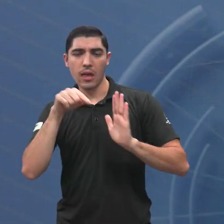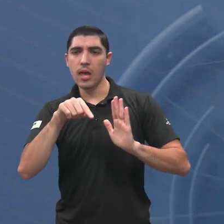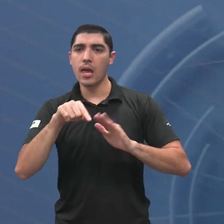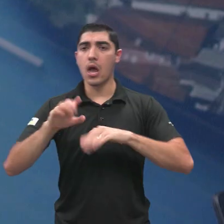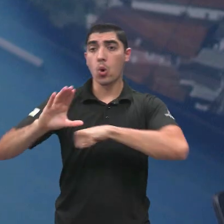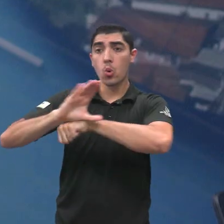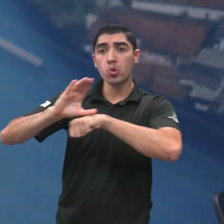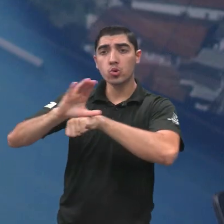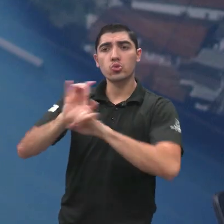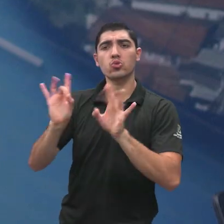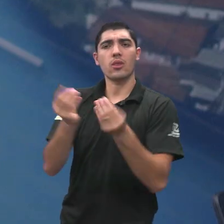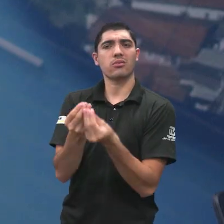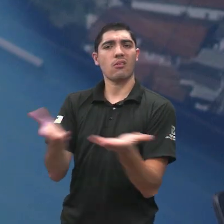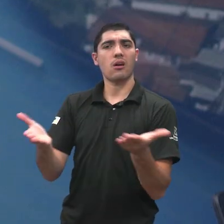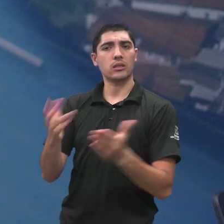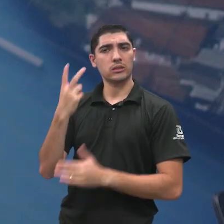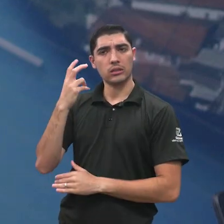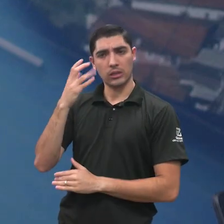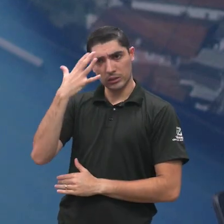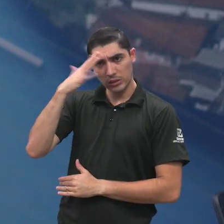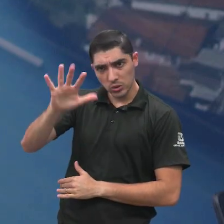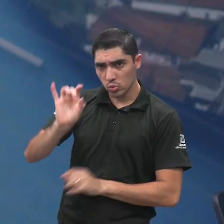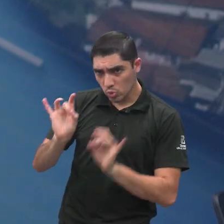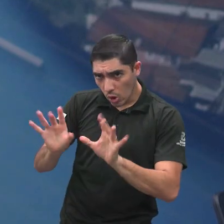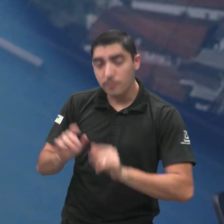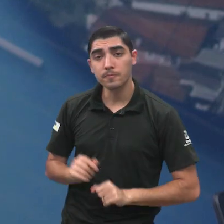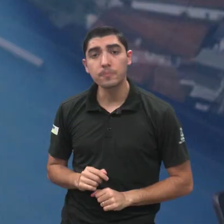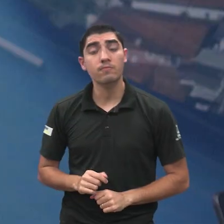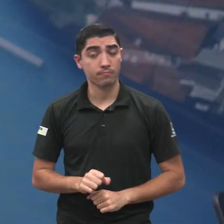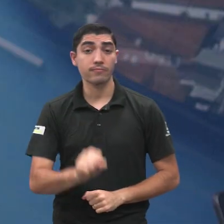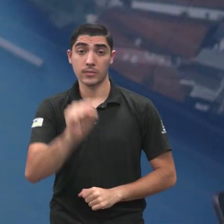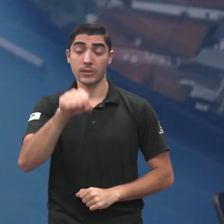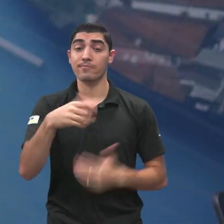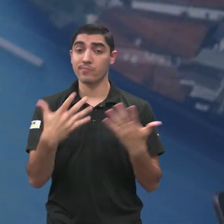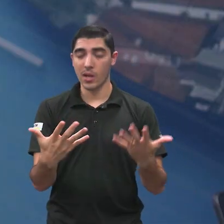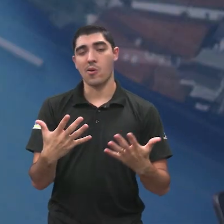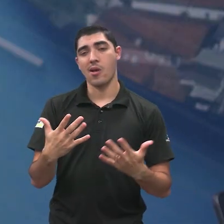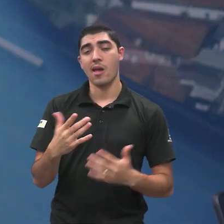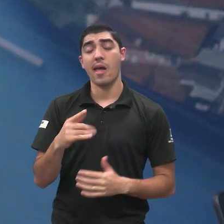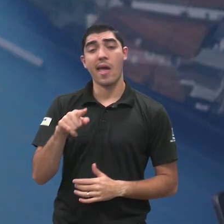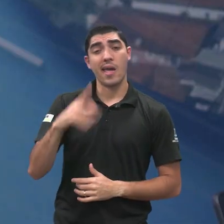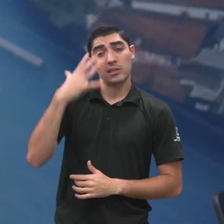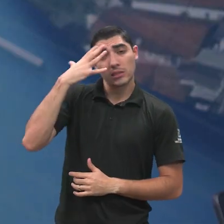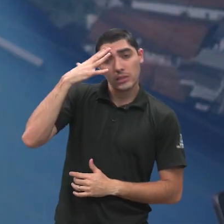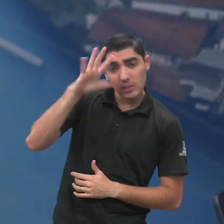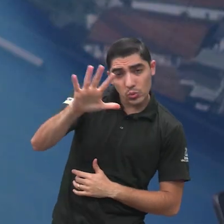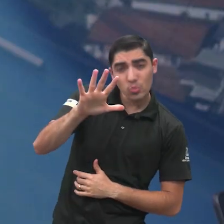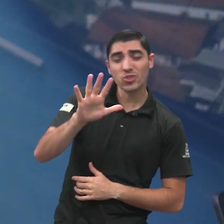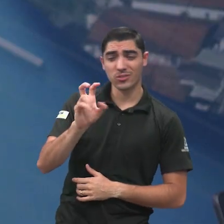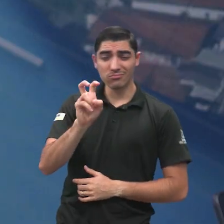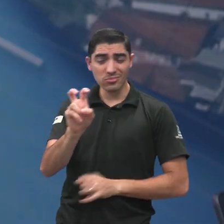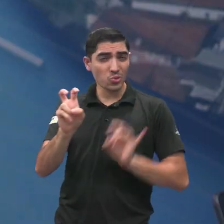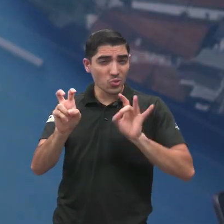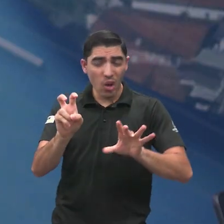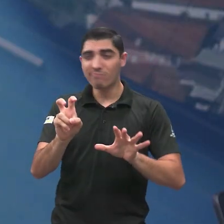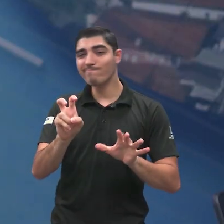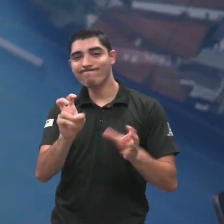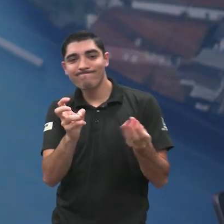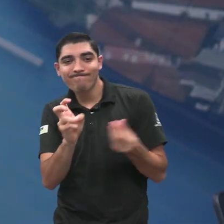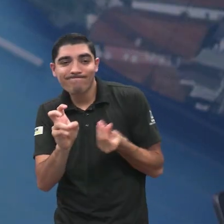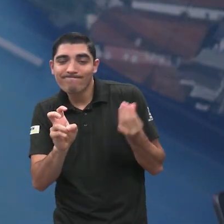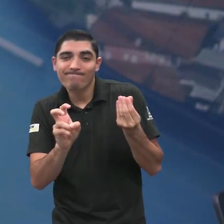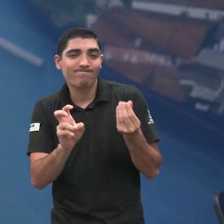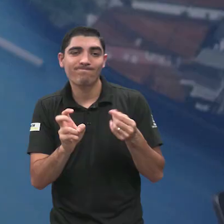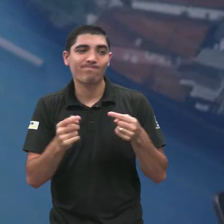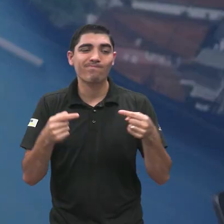Jennifer? Então, Rafa, é que 5 dias não seria compatível, mas é justamente o que nós temos,